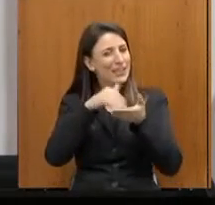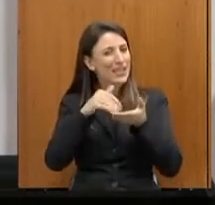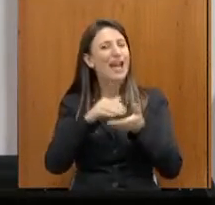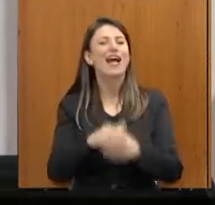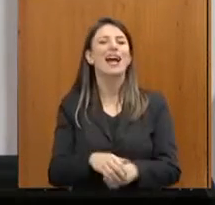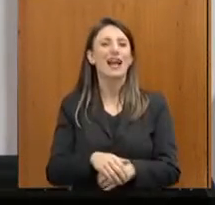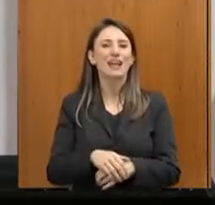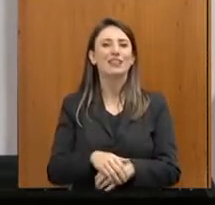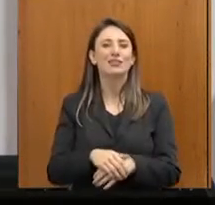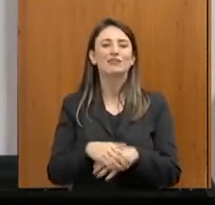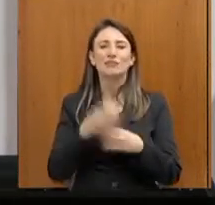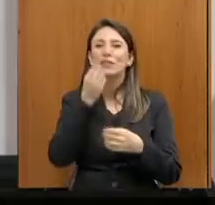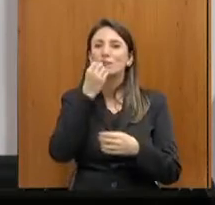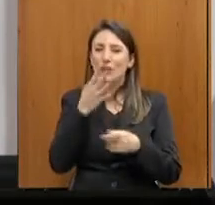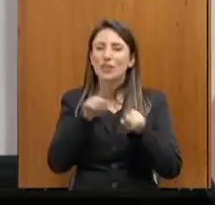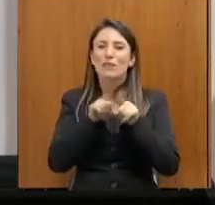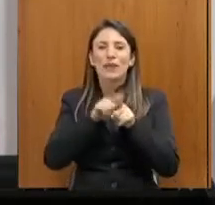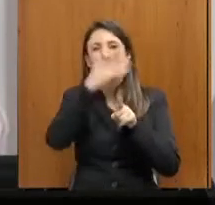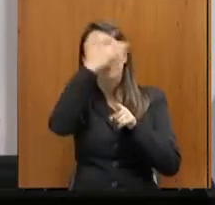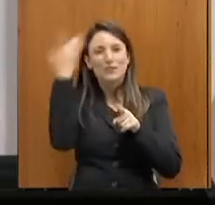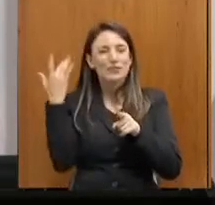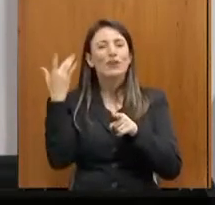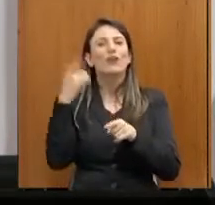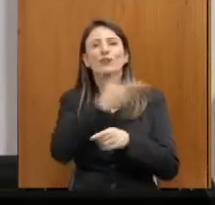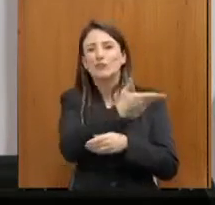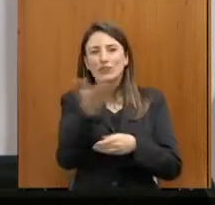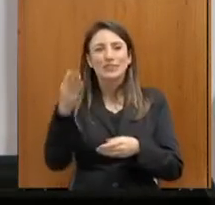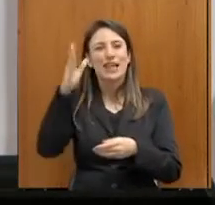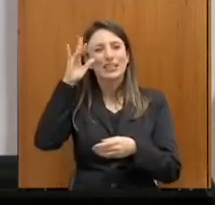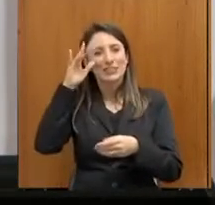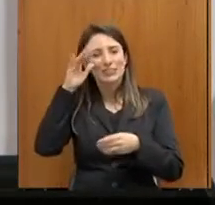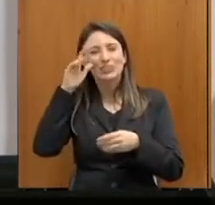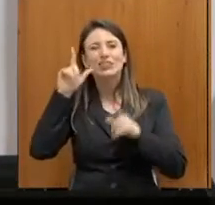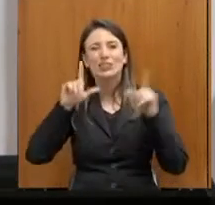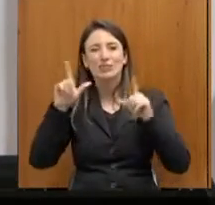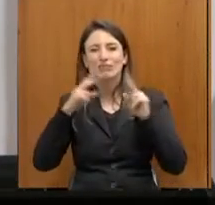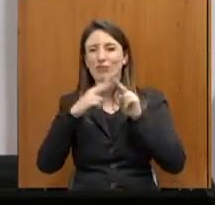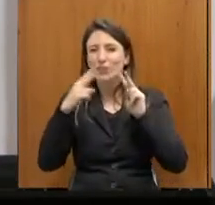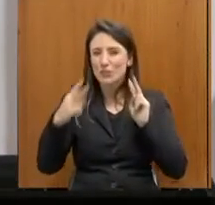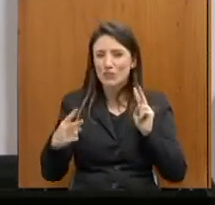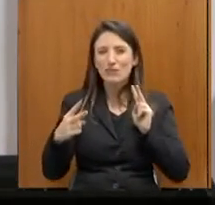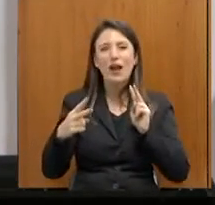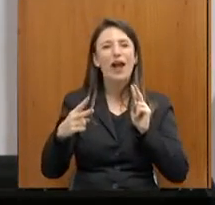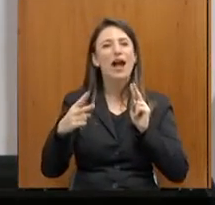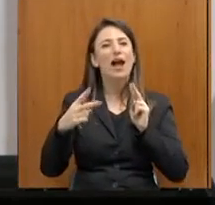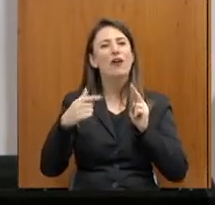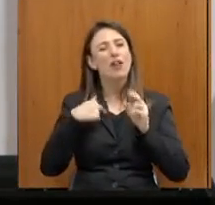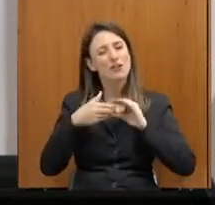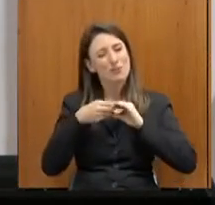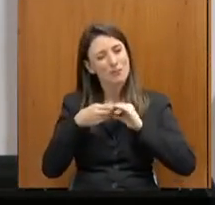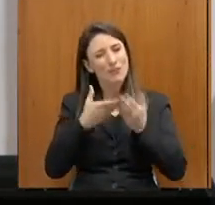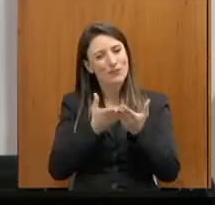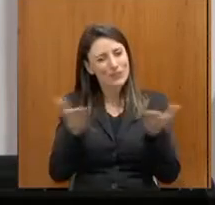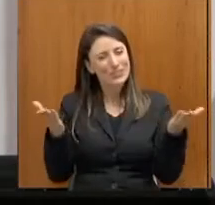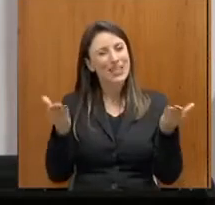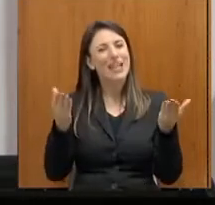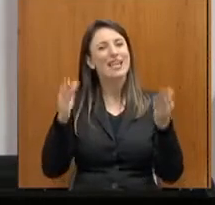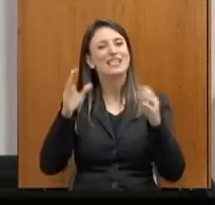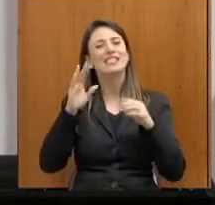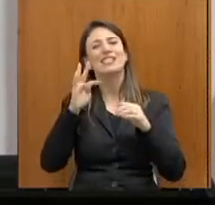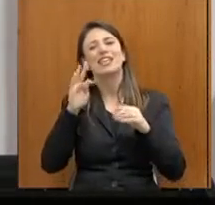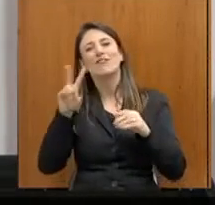virtual que o comprimento aqui também e além de todos que estão nos acompanhando pela TV Assembleia pelas redes